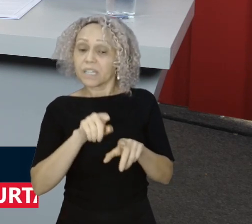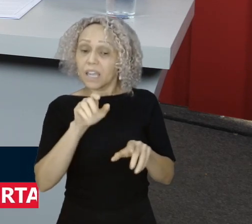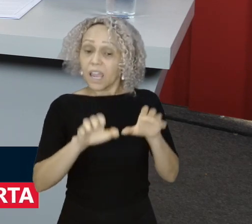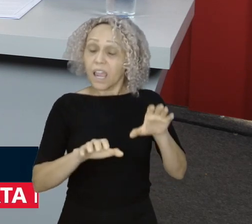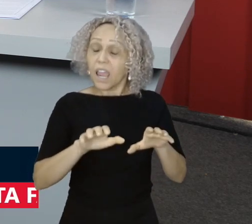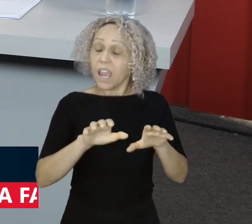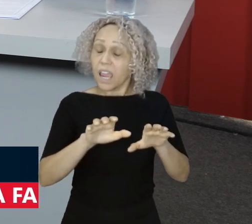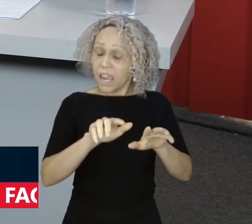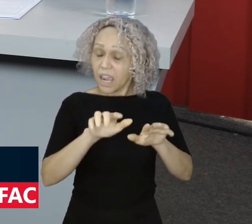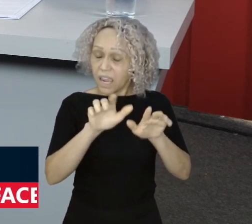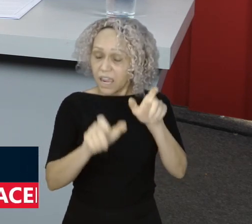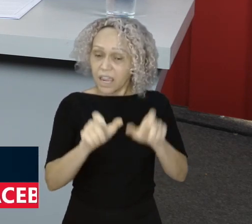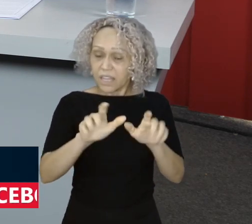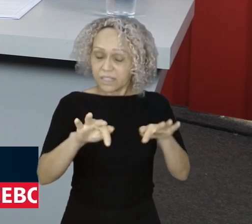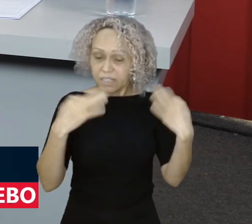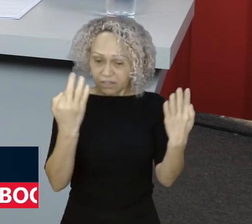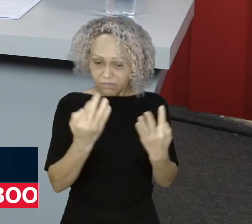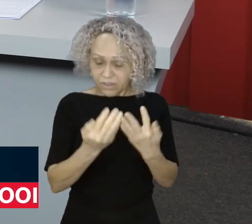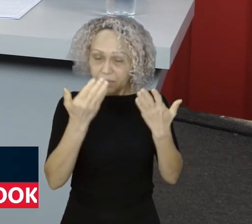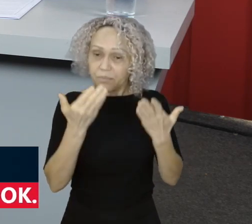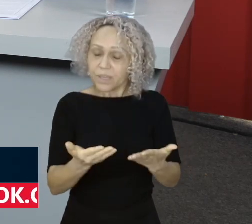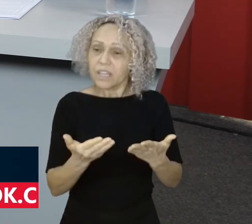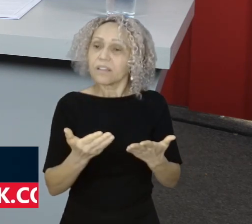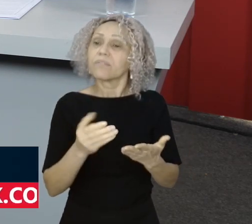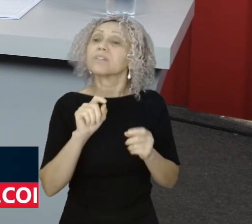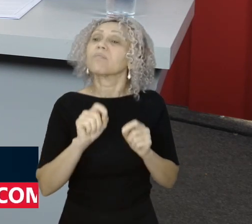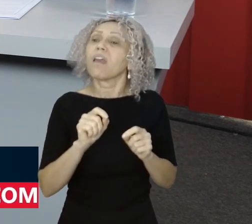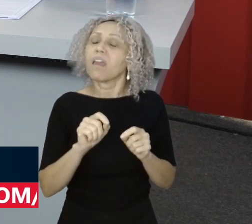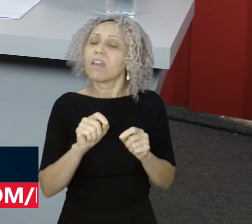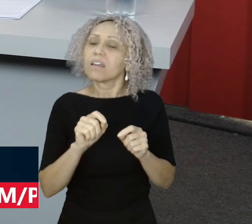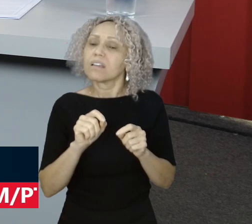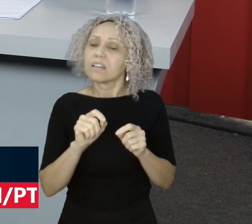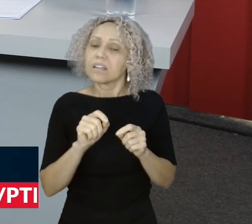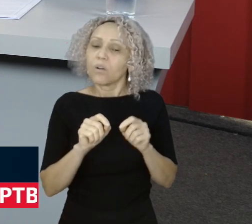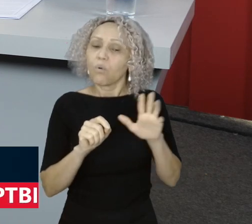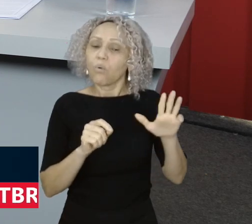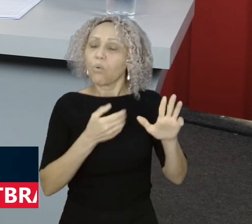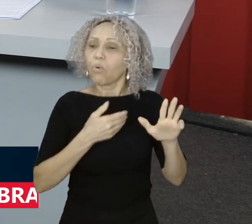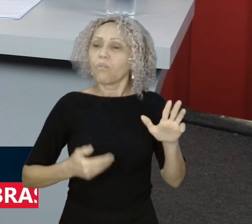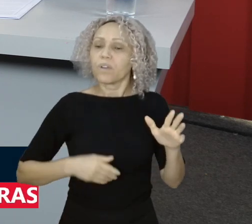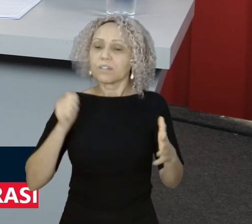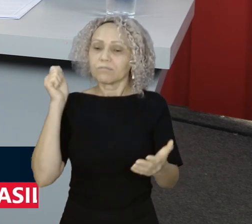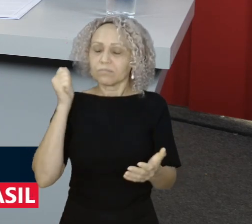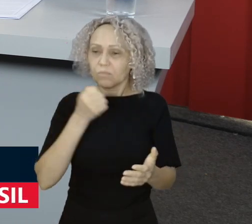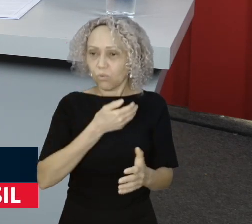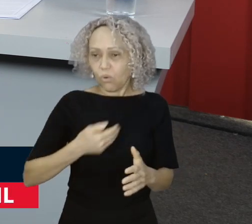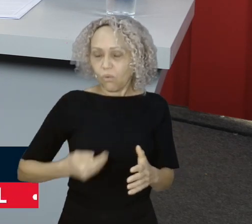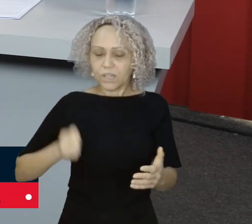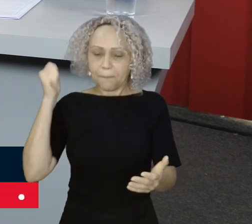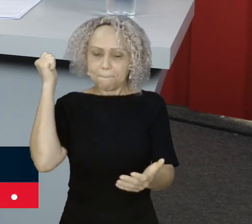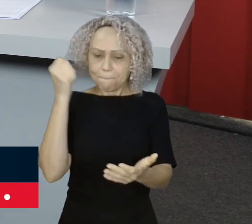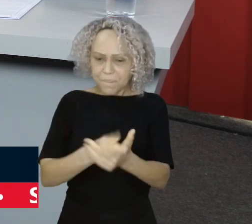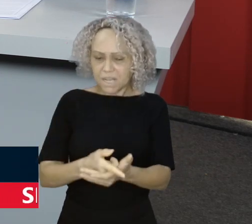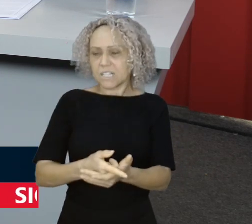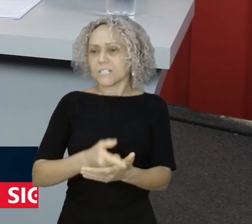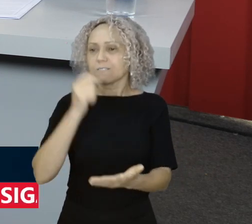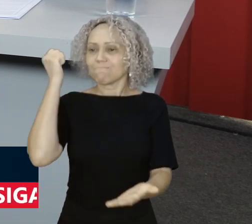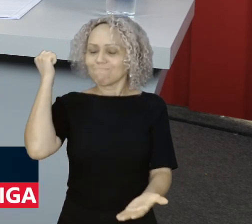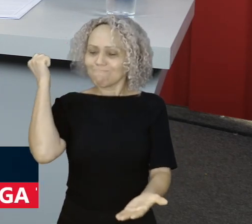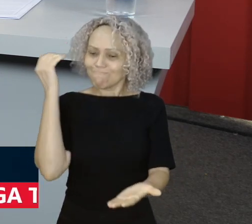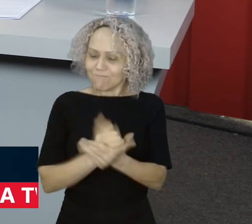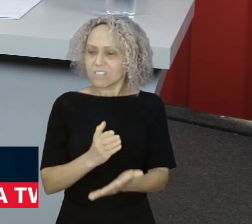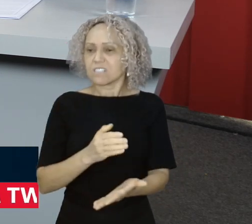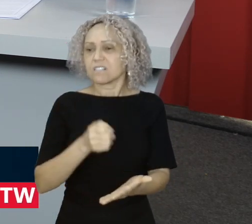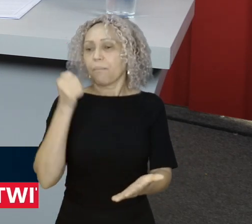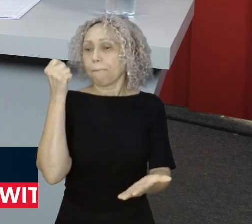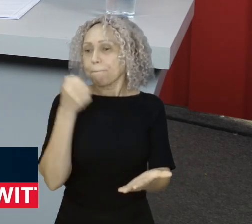mais precisa, né? Quem mais sofre pagando aluguel ali, boa parte da renda vai para pagar um aluguel e falta dinheiro para coisas essenciais. Eu queria aproveitar para a